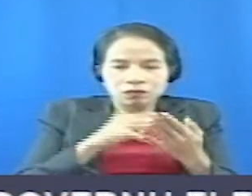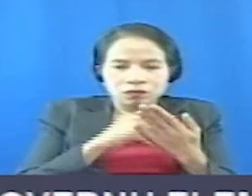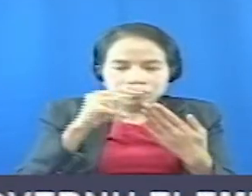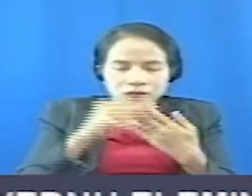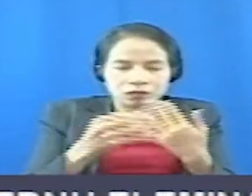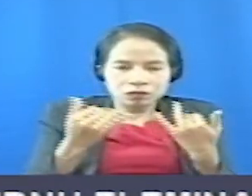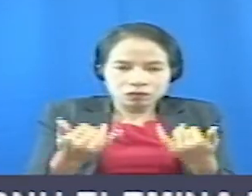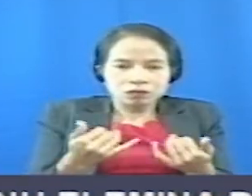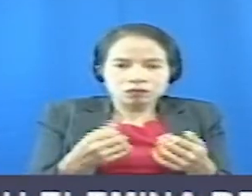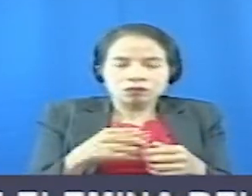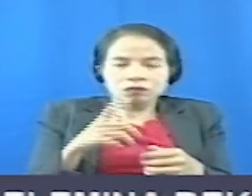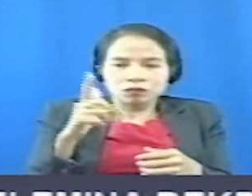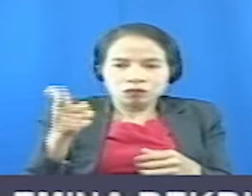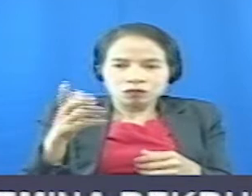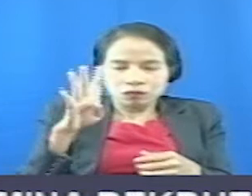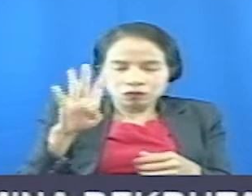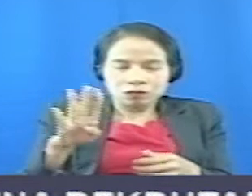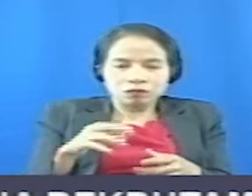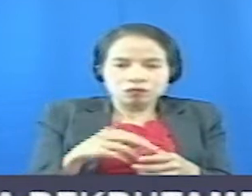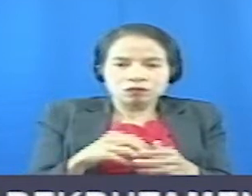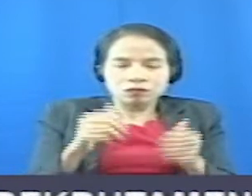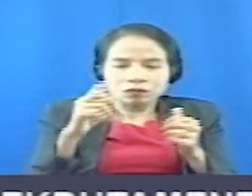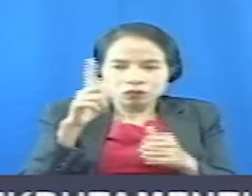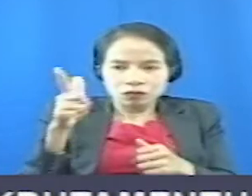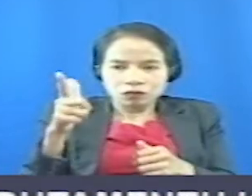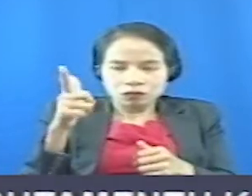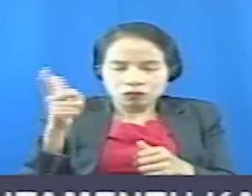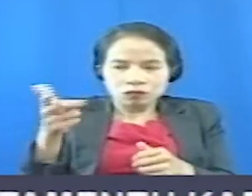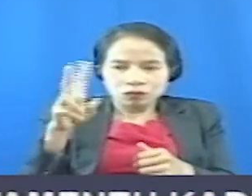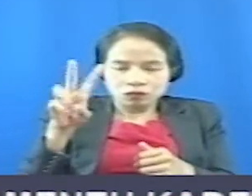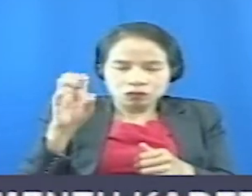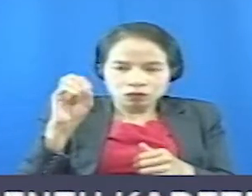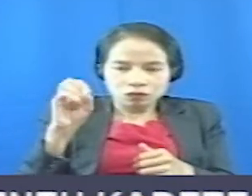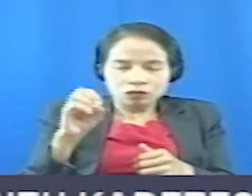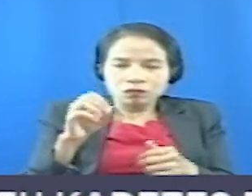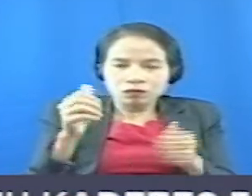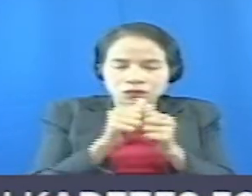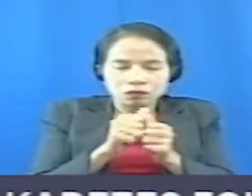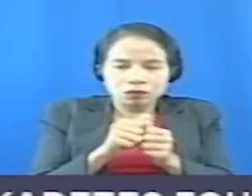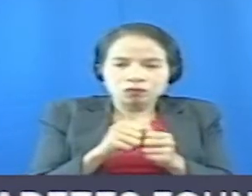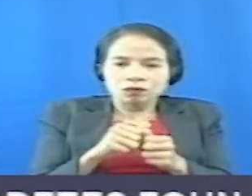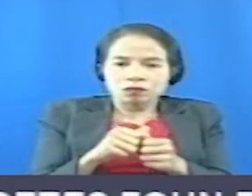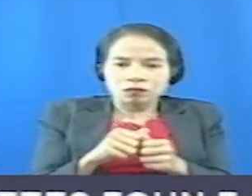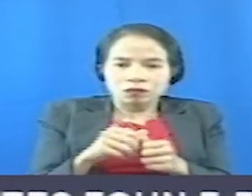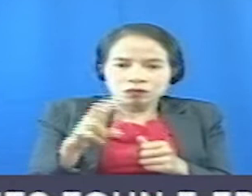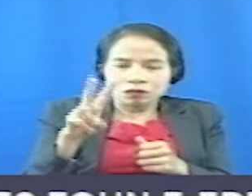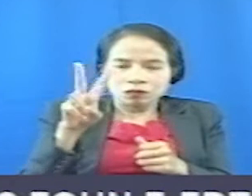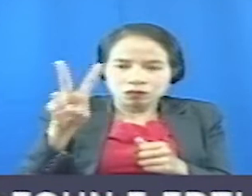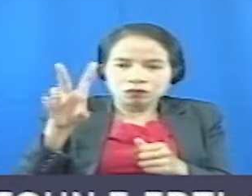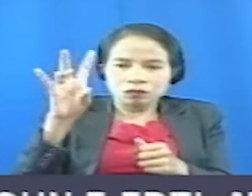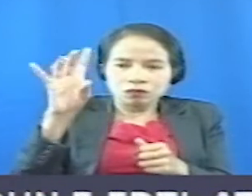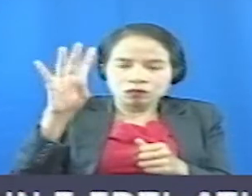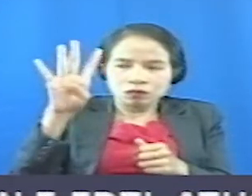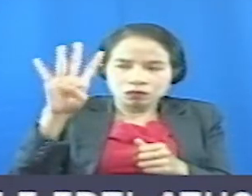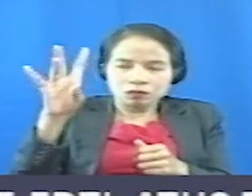Ohin, 24 de março de 2021, Ramuto Roto, e a 217. O base da informação da